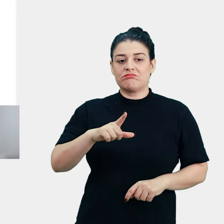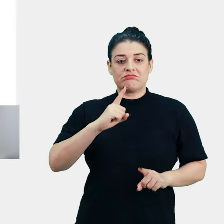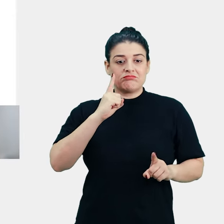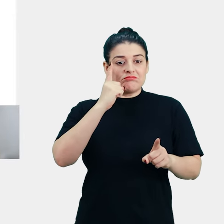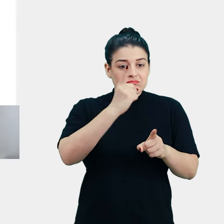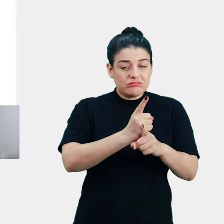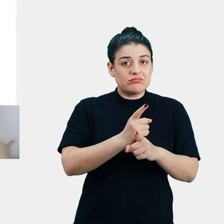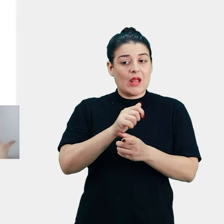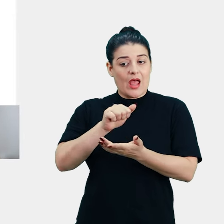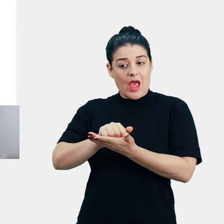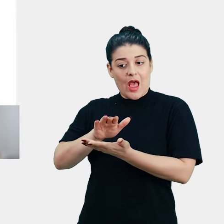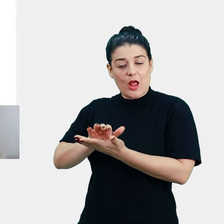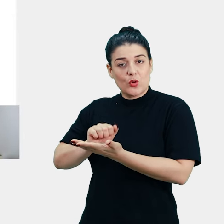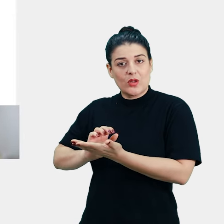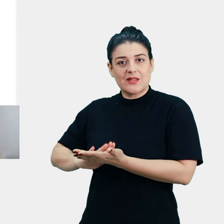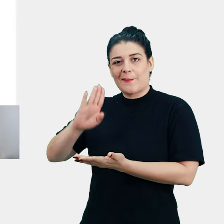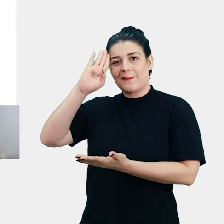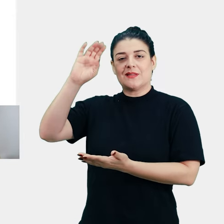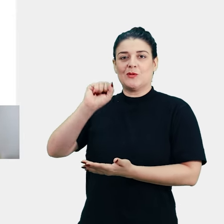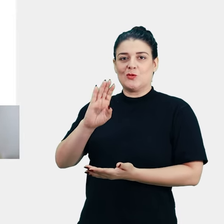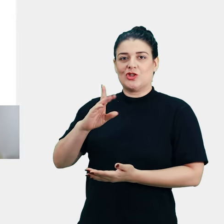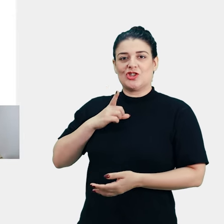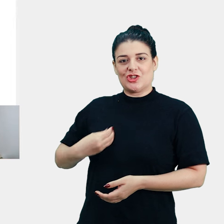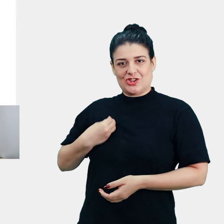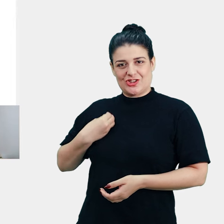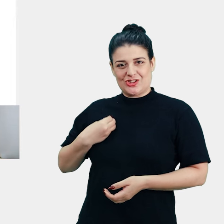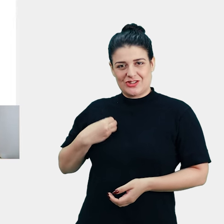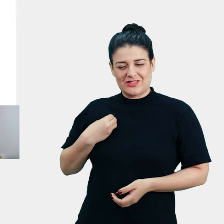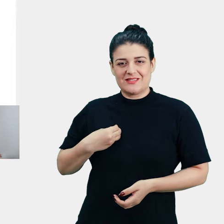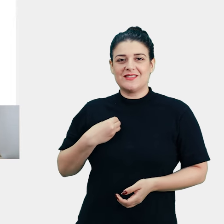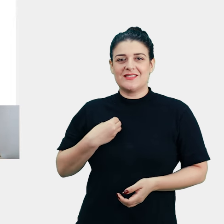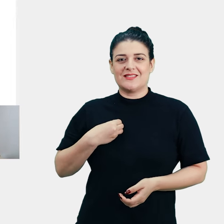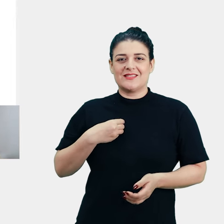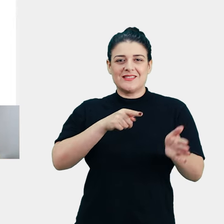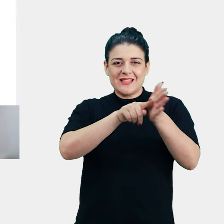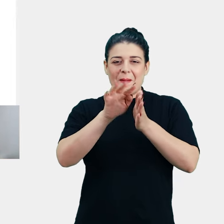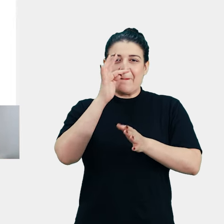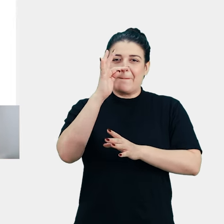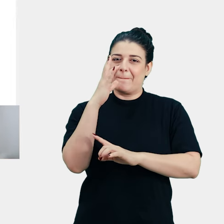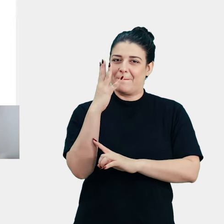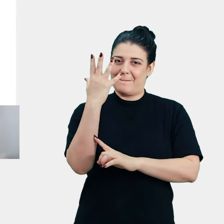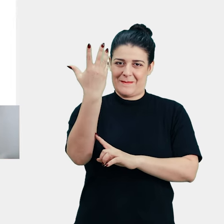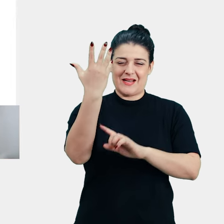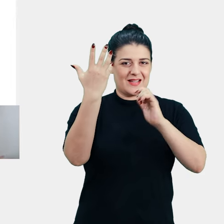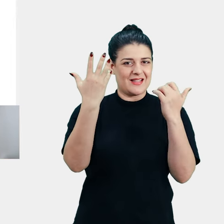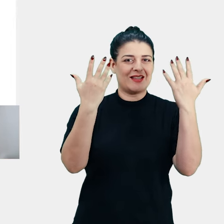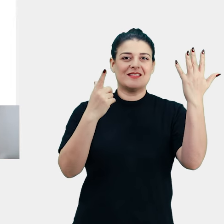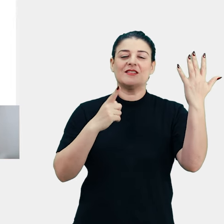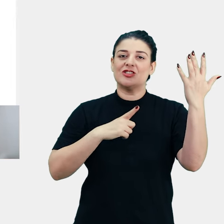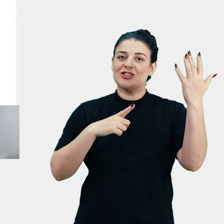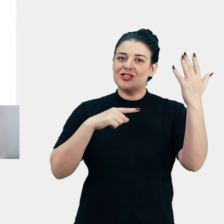né, anotar as principais substâncias que estavam presentes nesses extratos, principalmente nesses extratos que